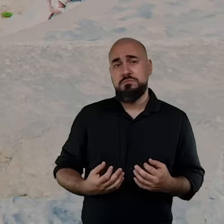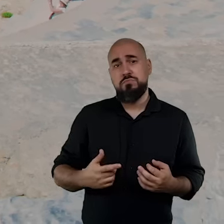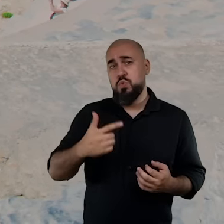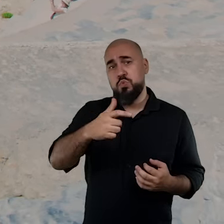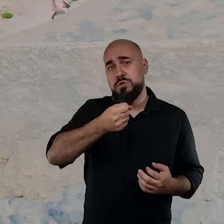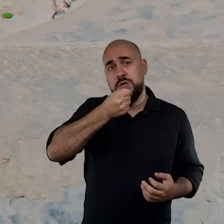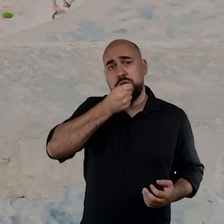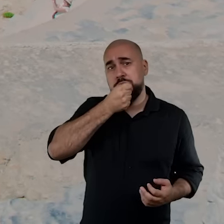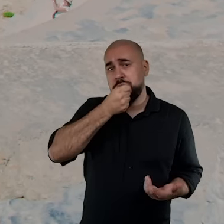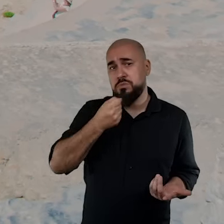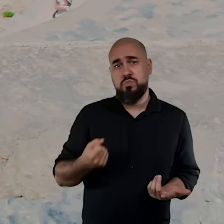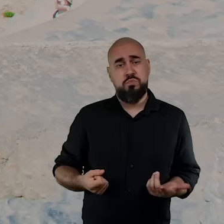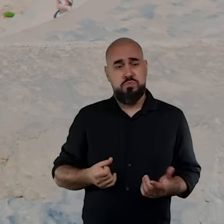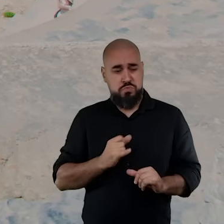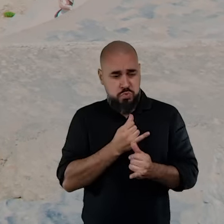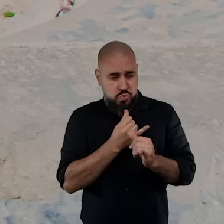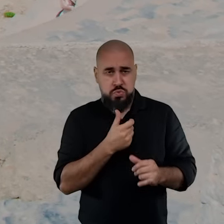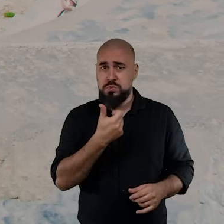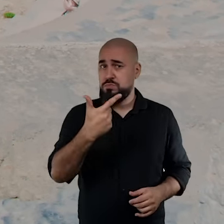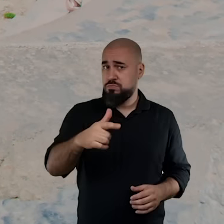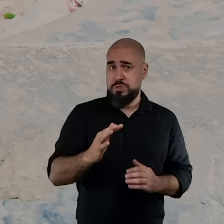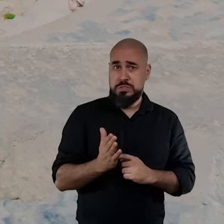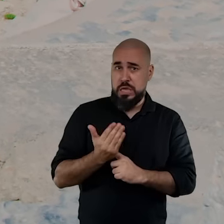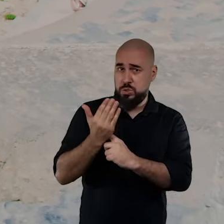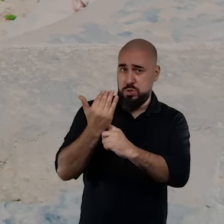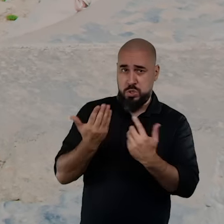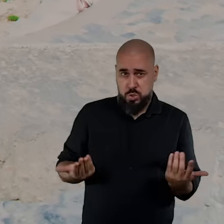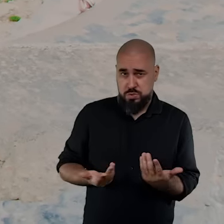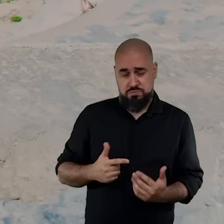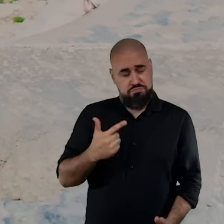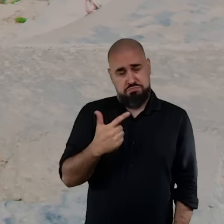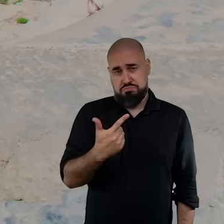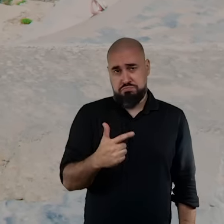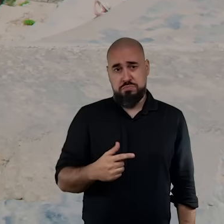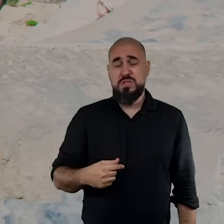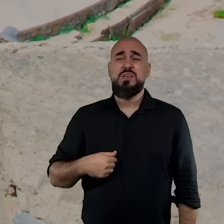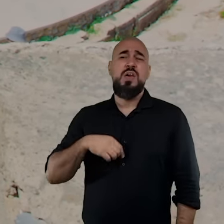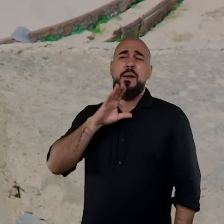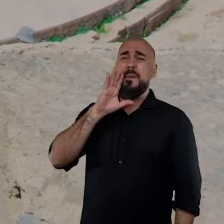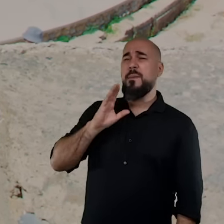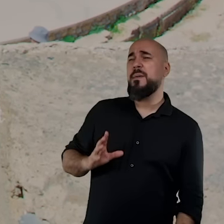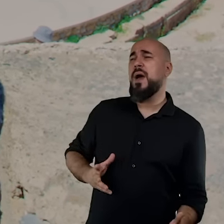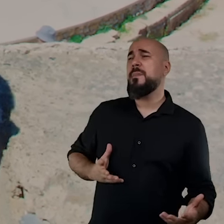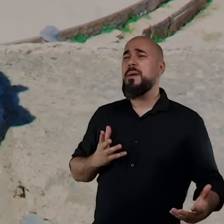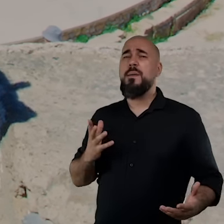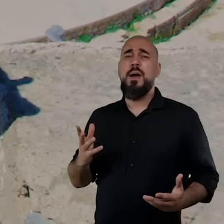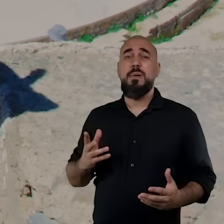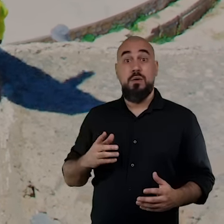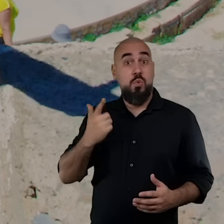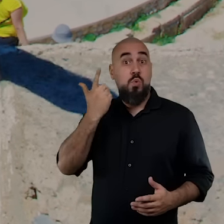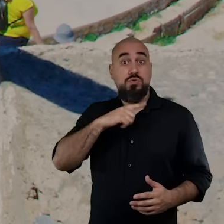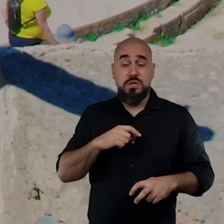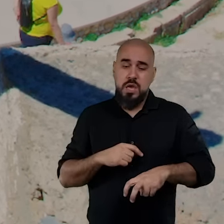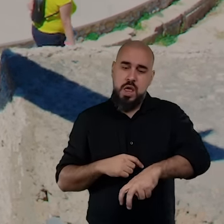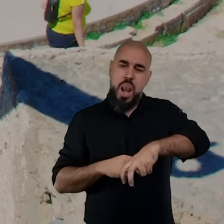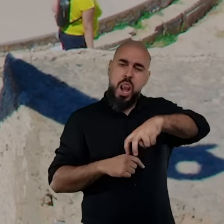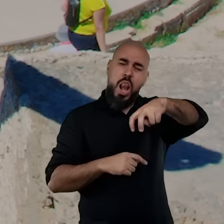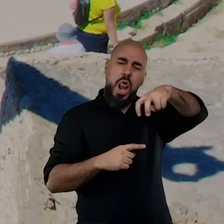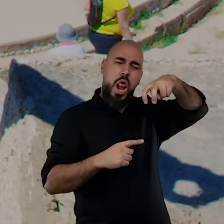que, numa época em que não havia microfone ou qualquer tecnologia como as que temos hoje, você poderia ouvir do